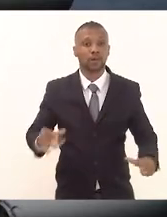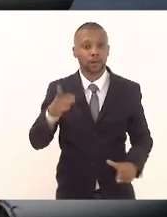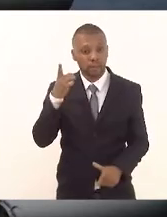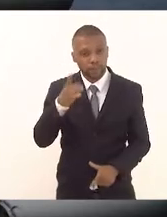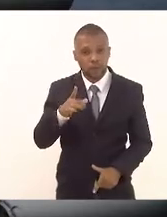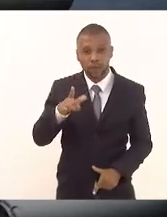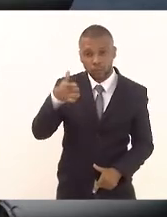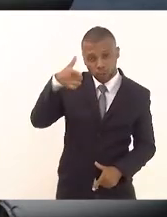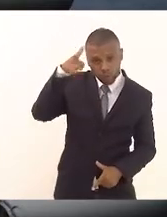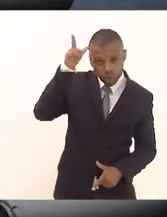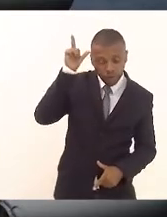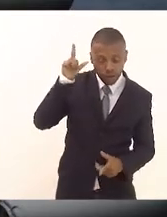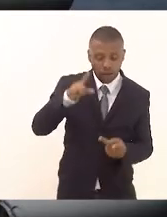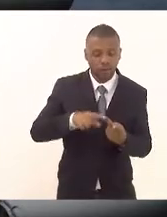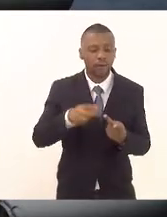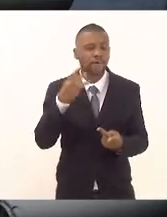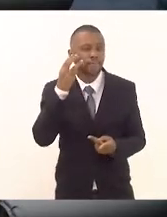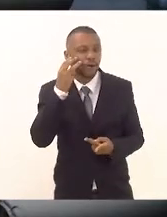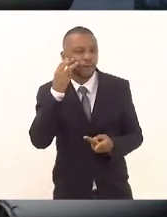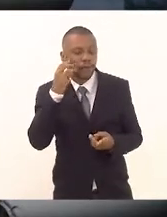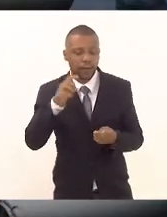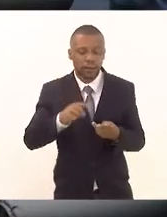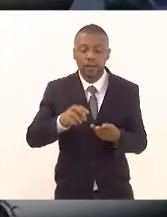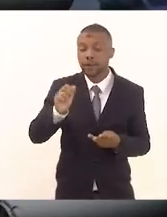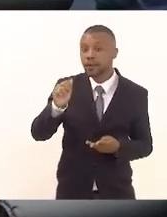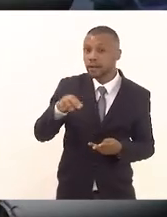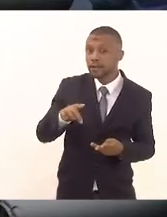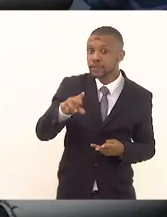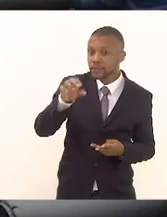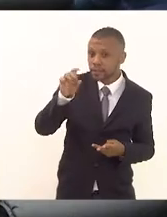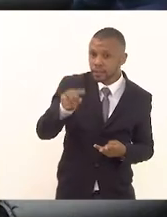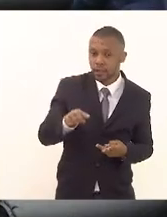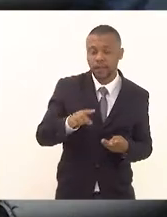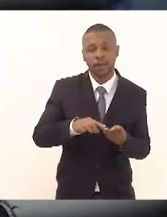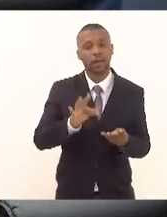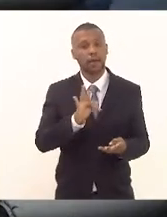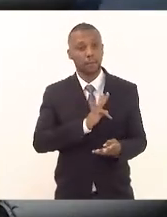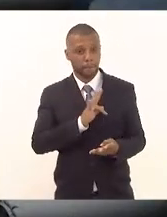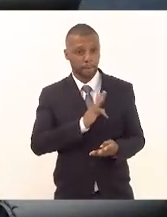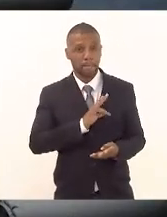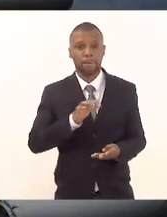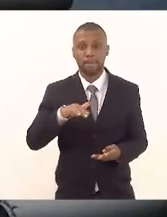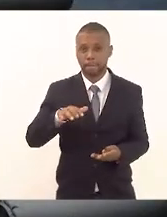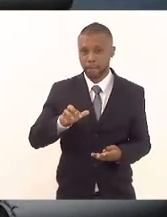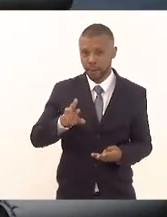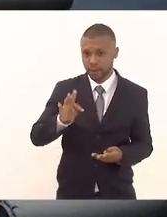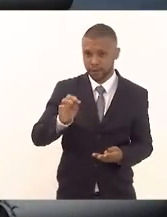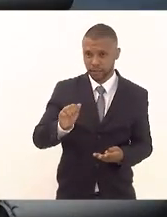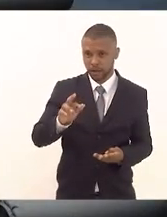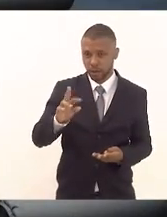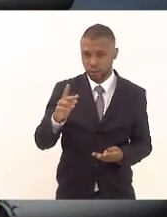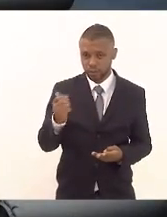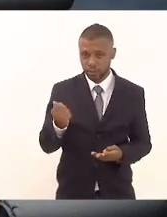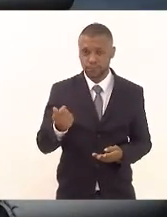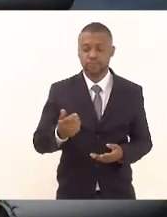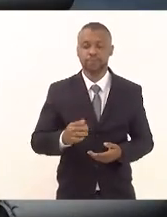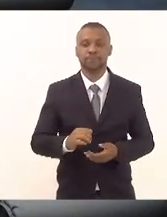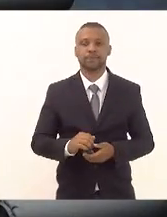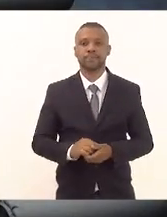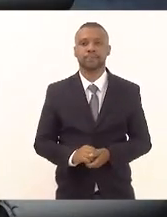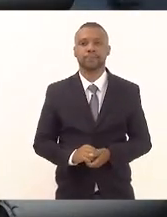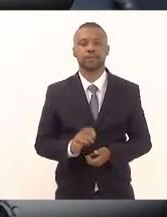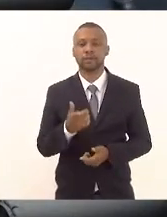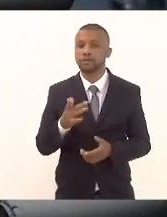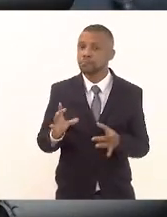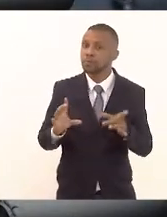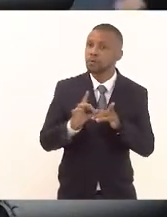deputado Siciliano. Marta Rocha também. Incluído na ordem do dia, de acordo com o parágrafo 1º do artigo 47 do Regimento Interno,